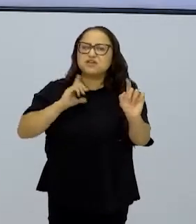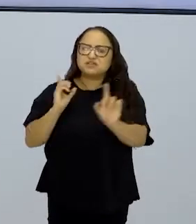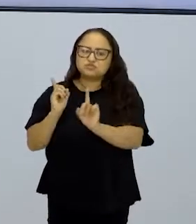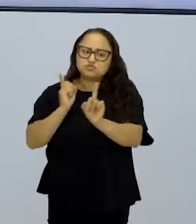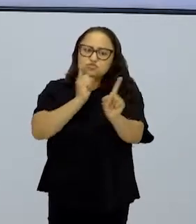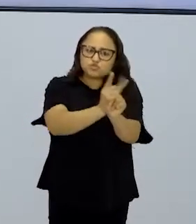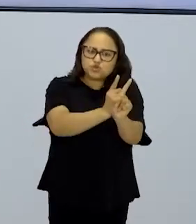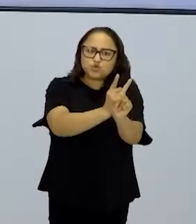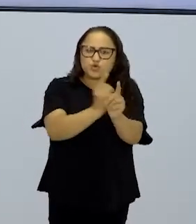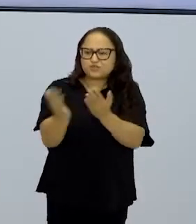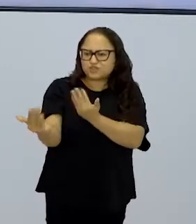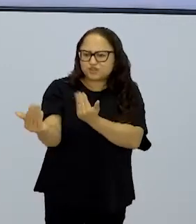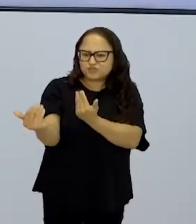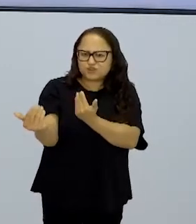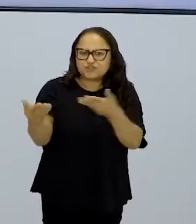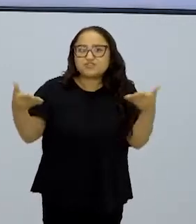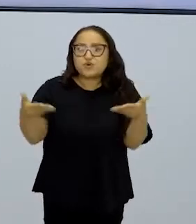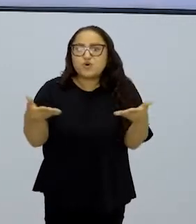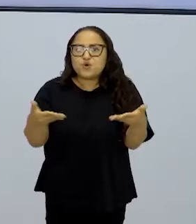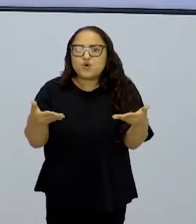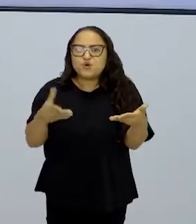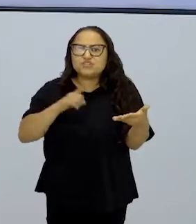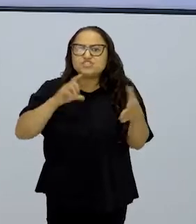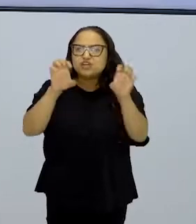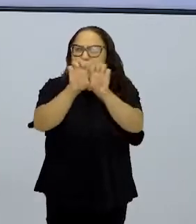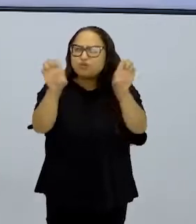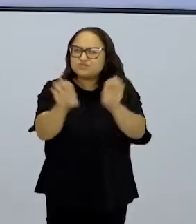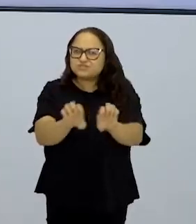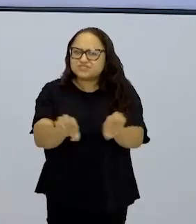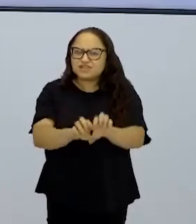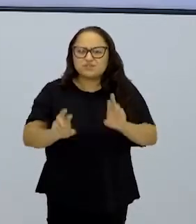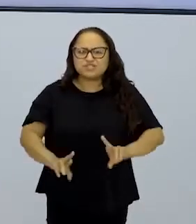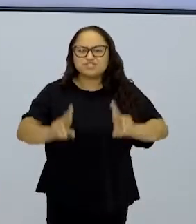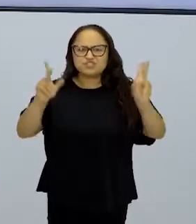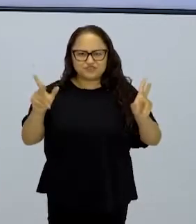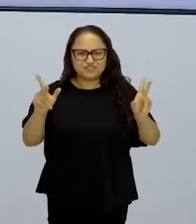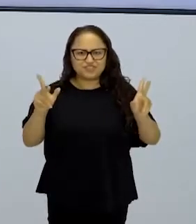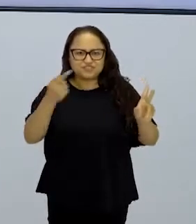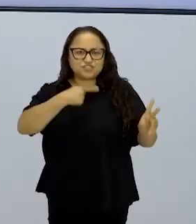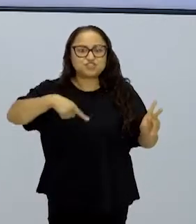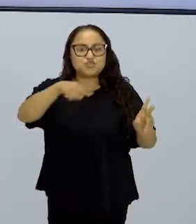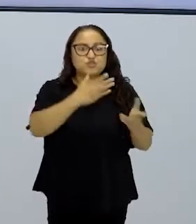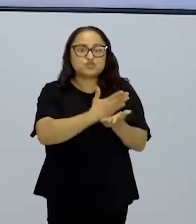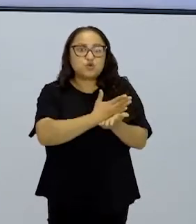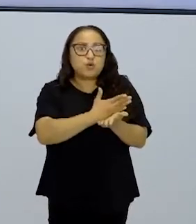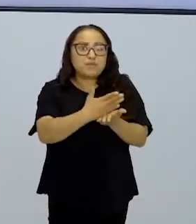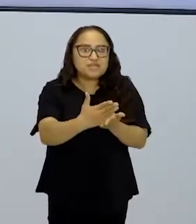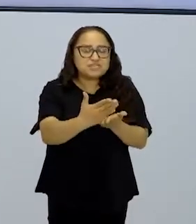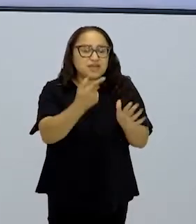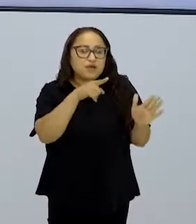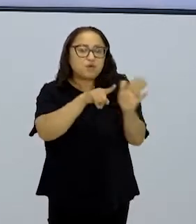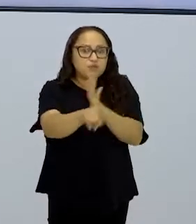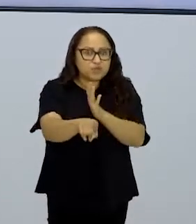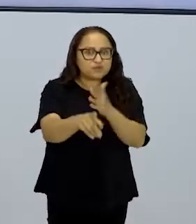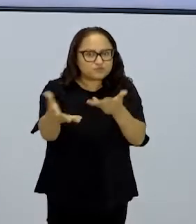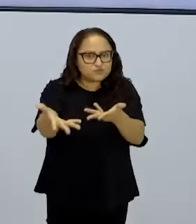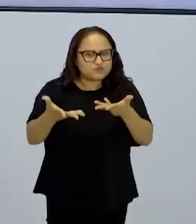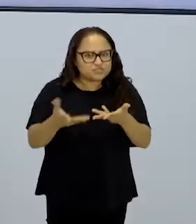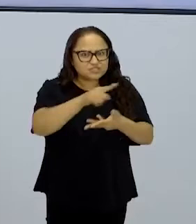jovem. E hoje a gente vai fazer um esquema um pouco diferente. Ao invés de a gente começar com uma pergunta, eu vou trazer para